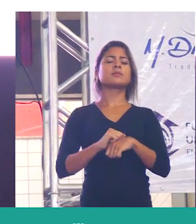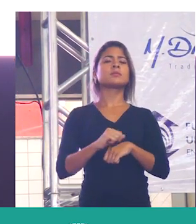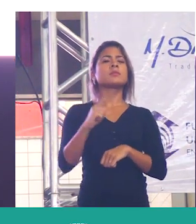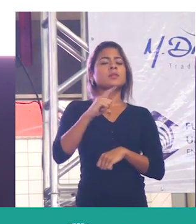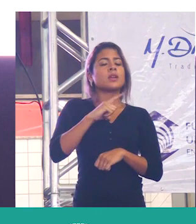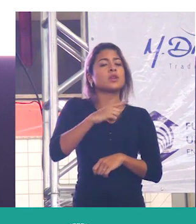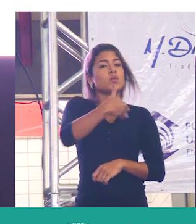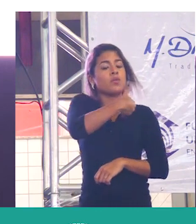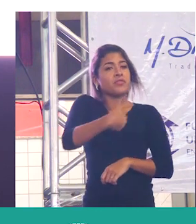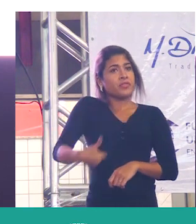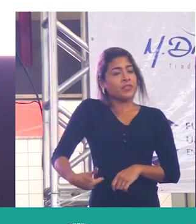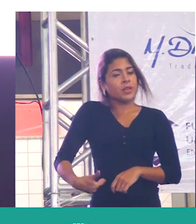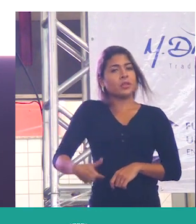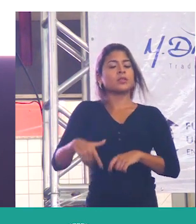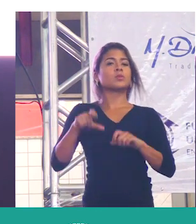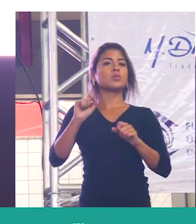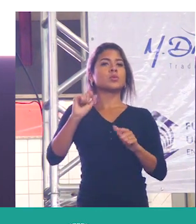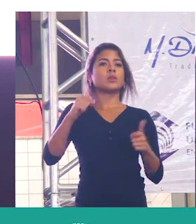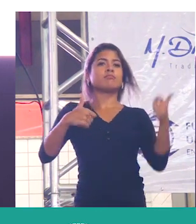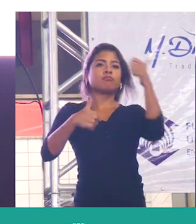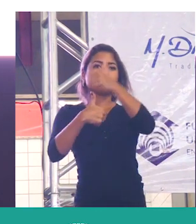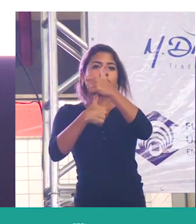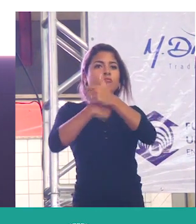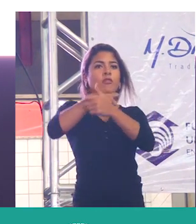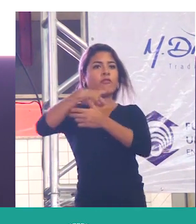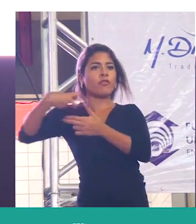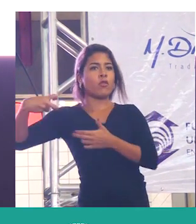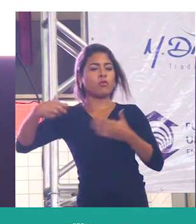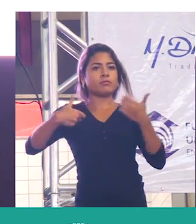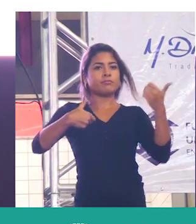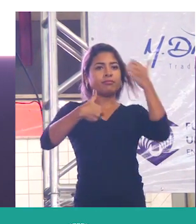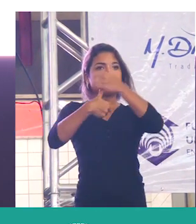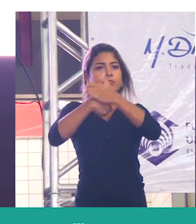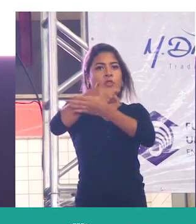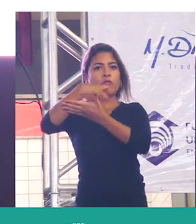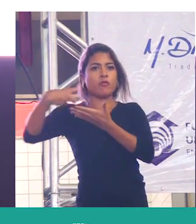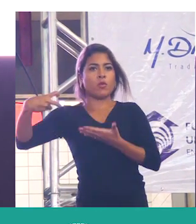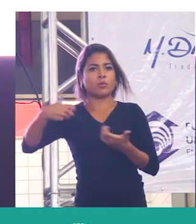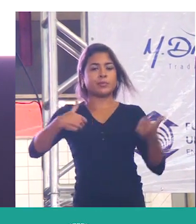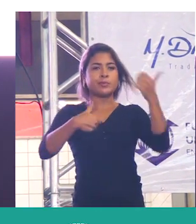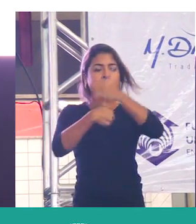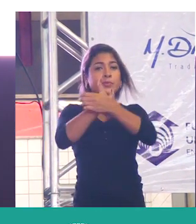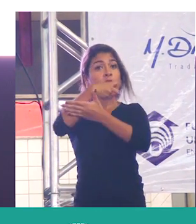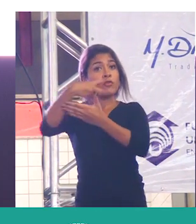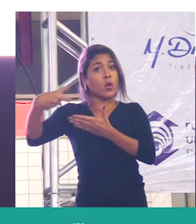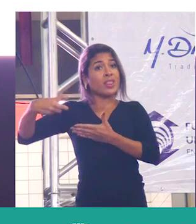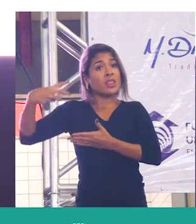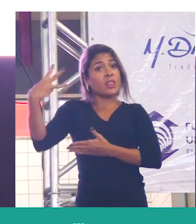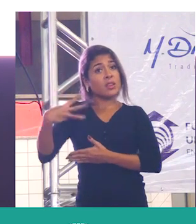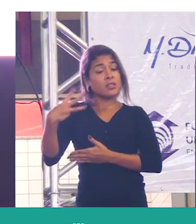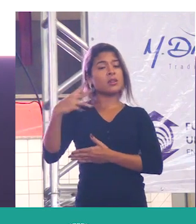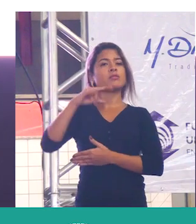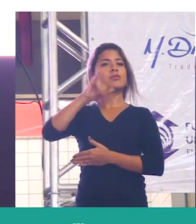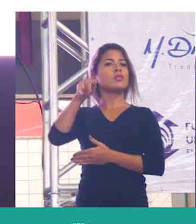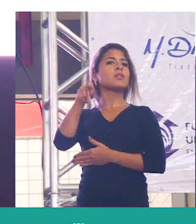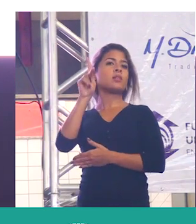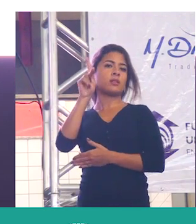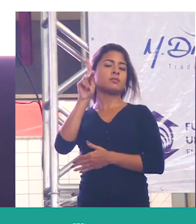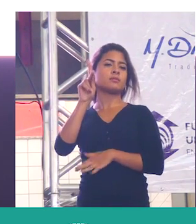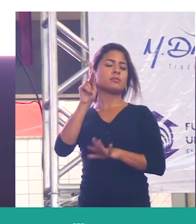fazer nos seus estudos, o terceiro é Juscelino Kubitschek. Eu vou já voltá-los, tá bom? Eu